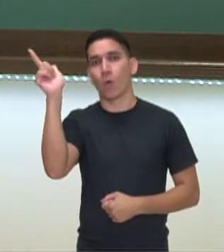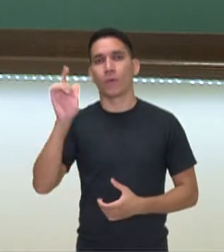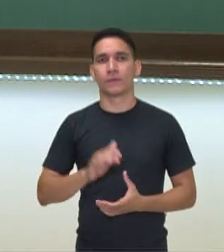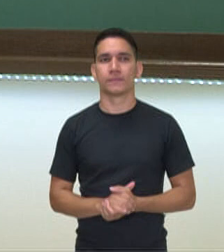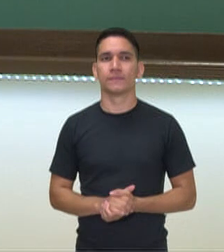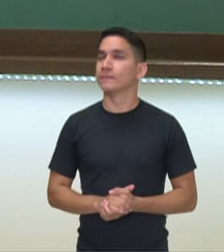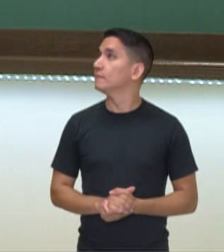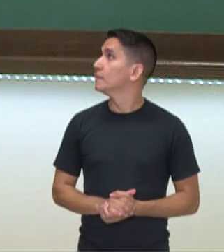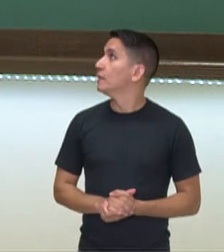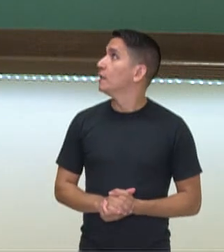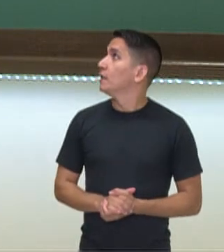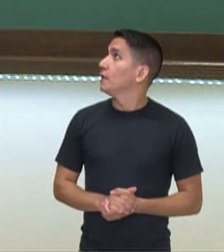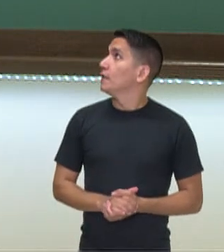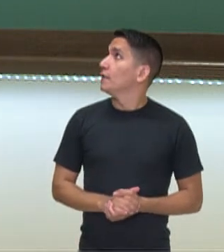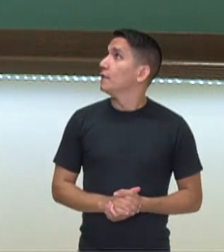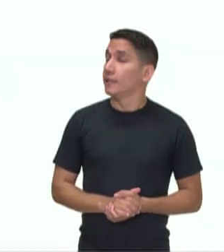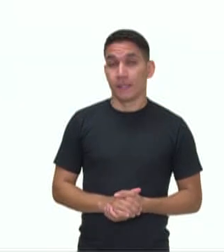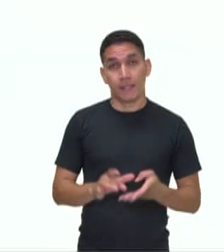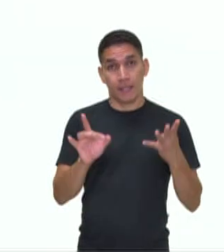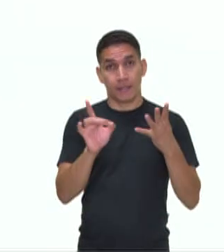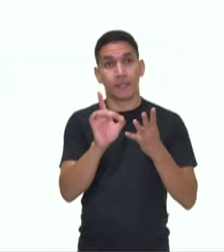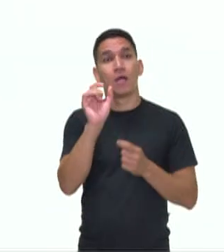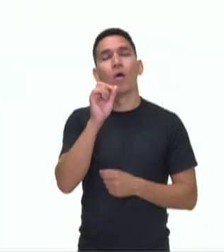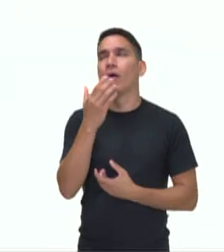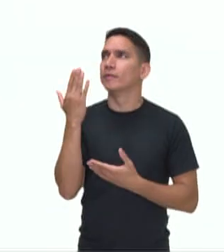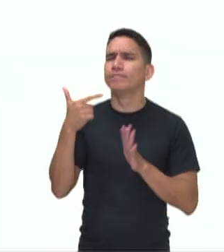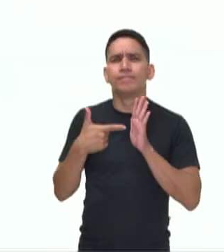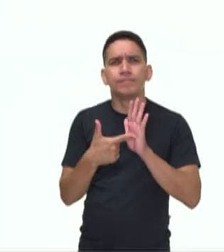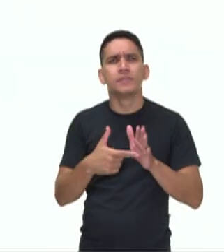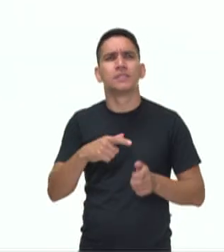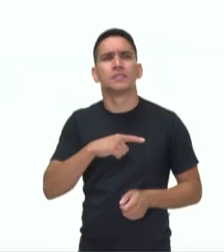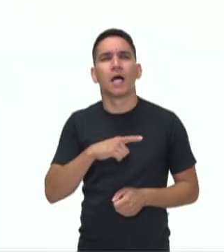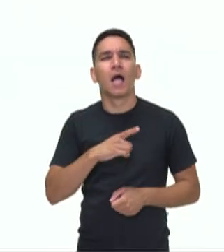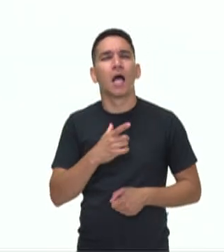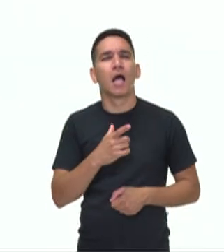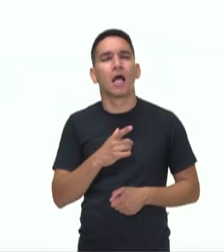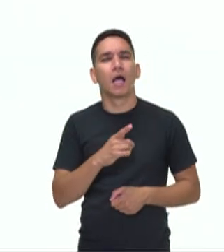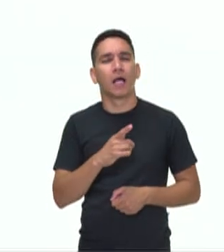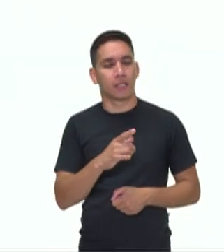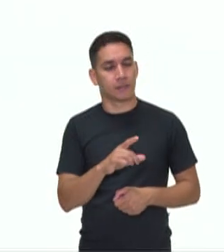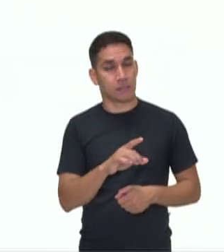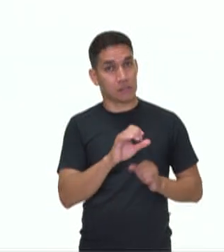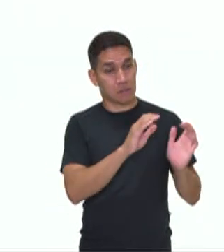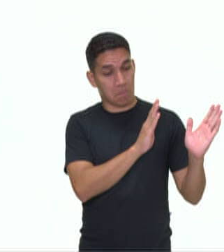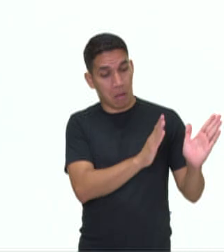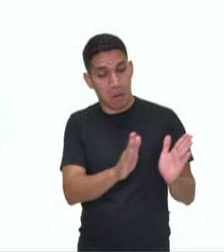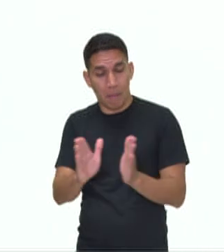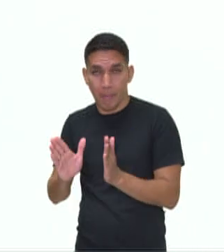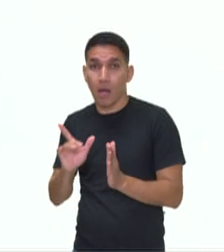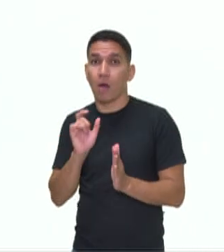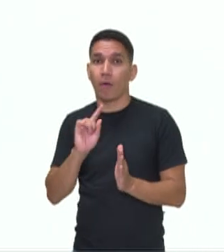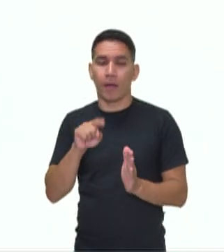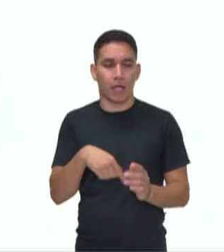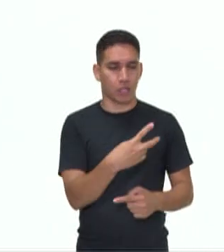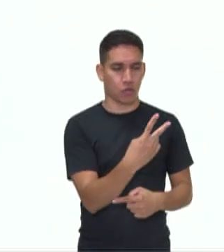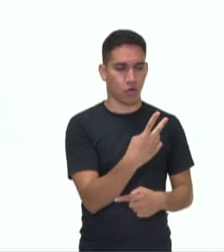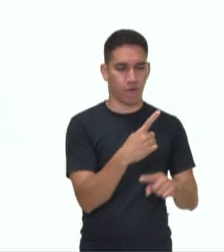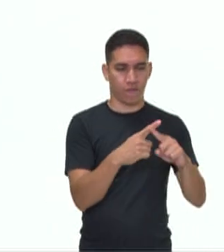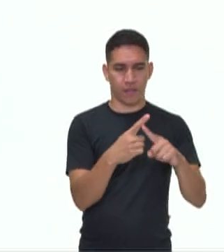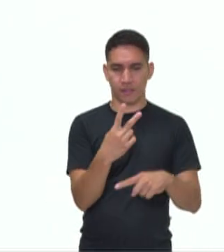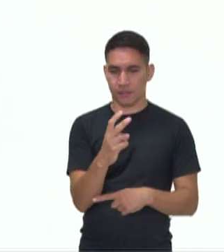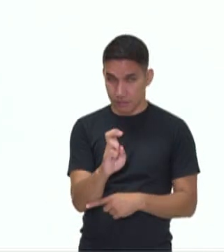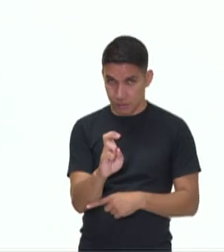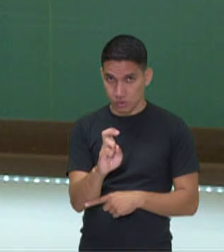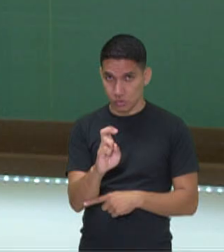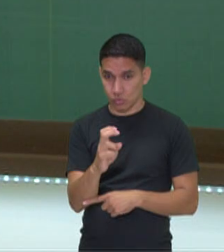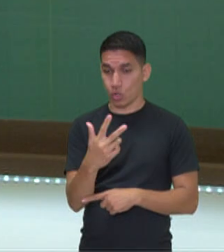mais uma? Vamos lá. O que eu vou ter aqui? A letra D. Se eu obedecer a ordem, 2 vezes 5, 12. Se